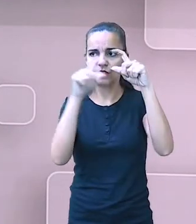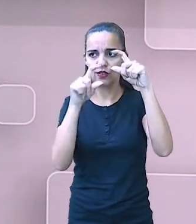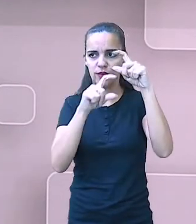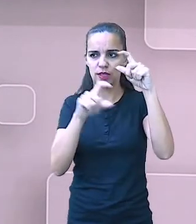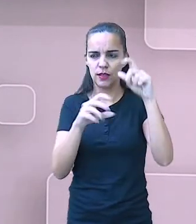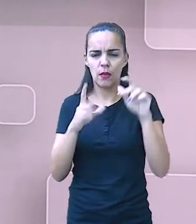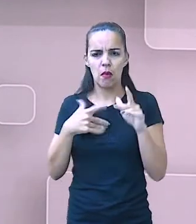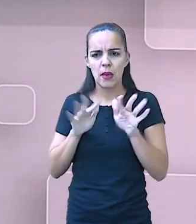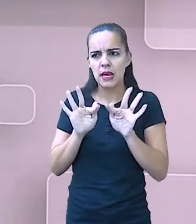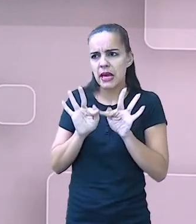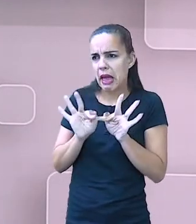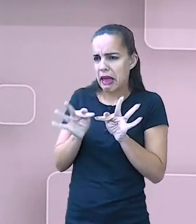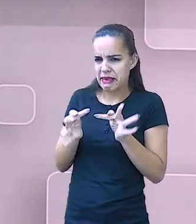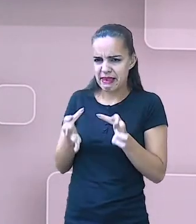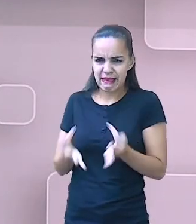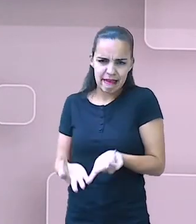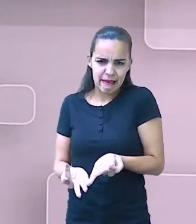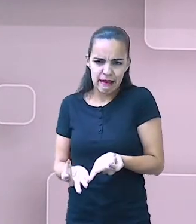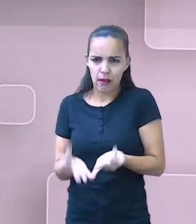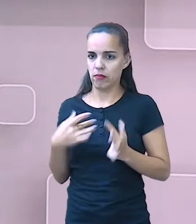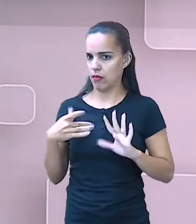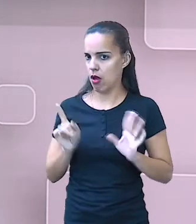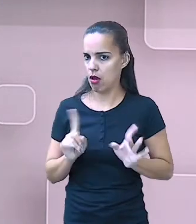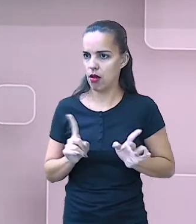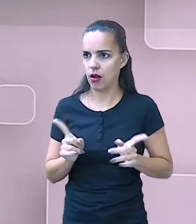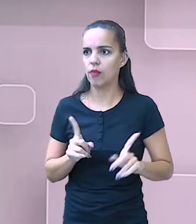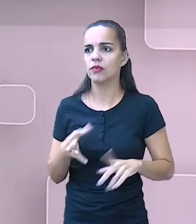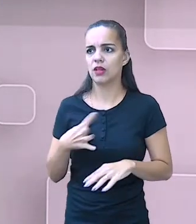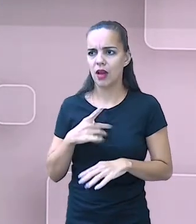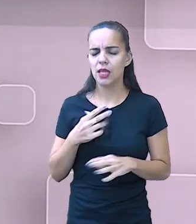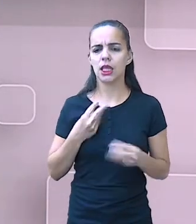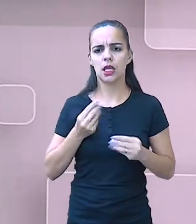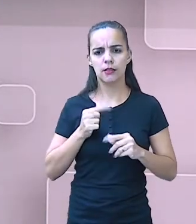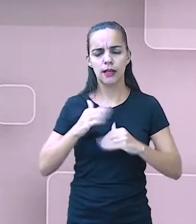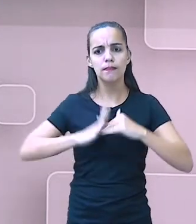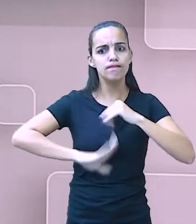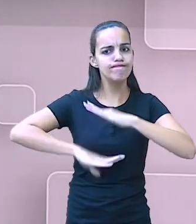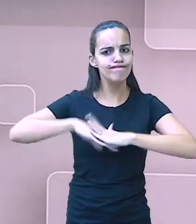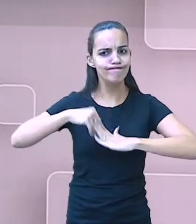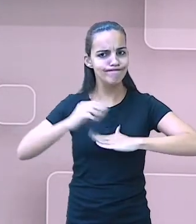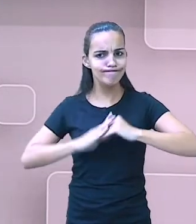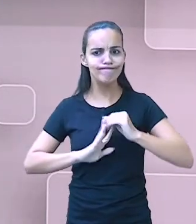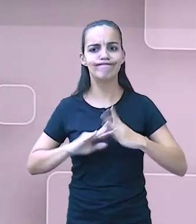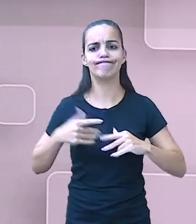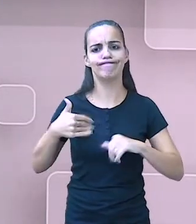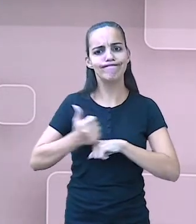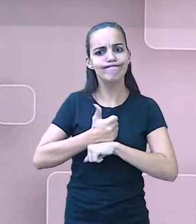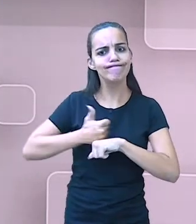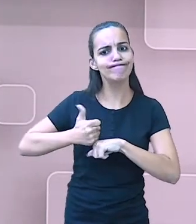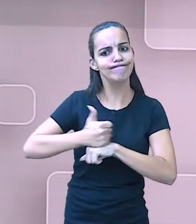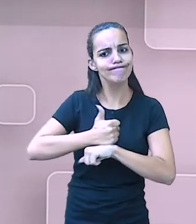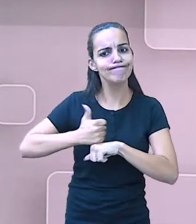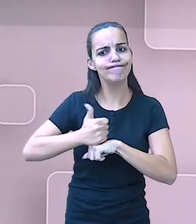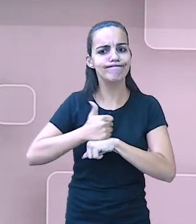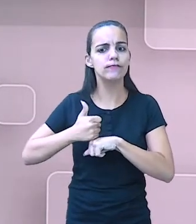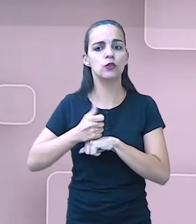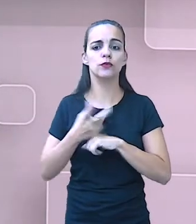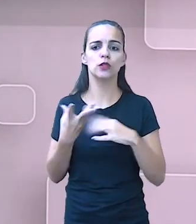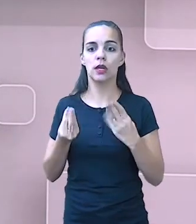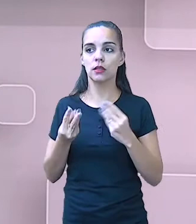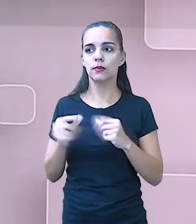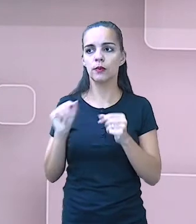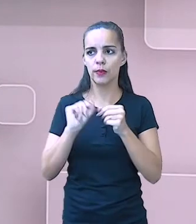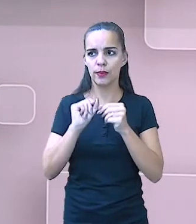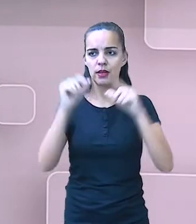tão simples como parece, né? A gente precisa pensar a história, a gente precisa pensar como ela vai